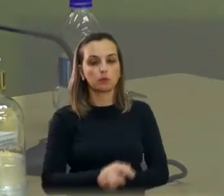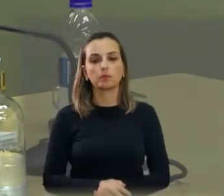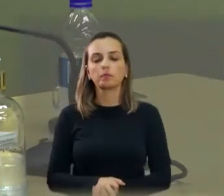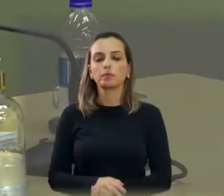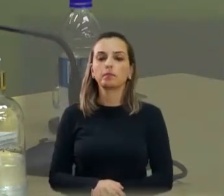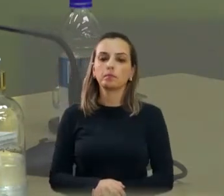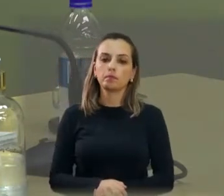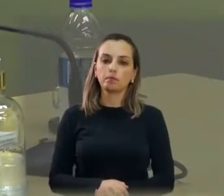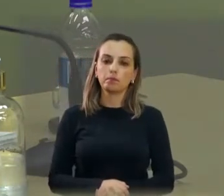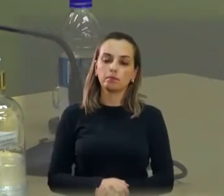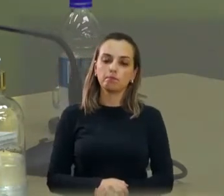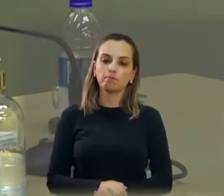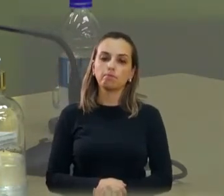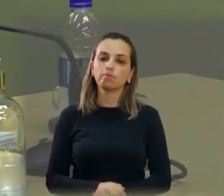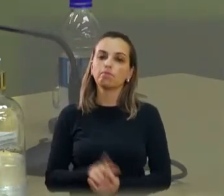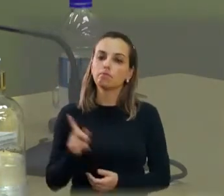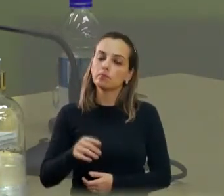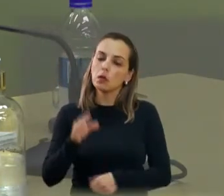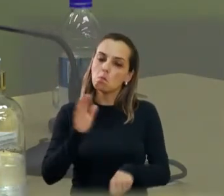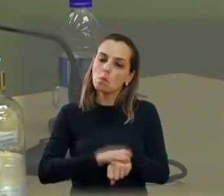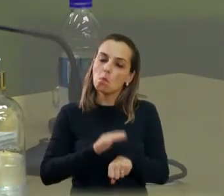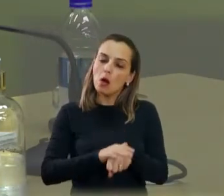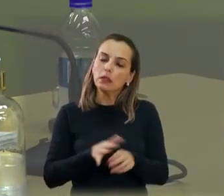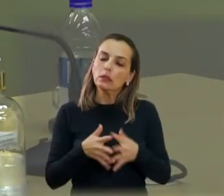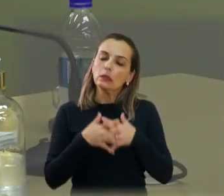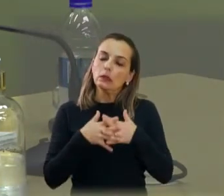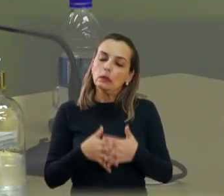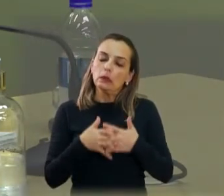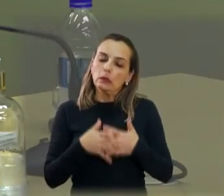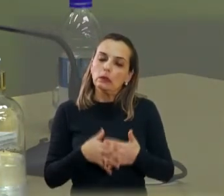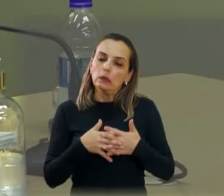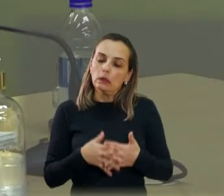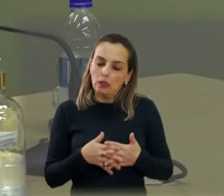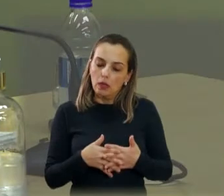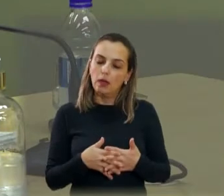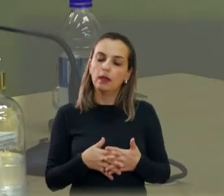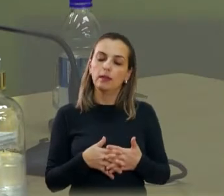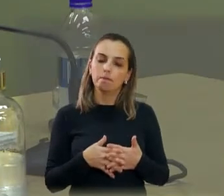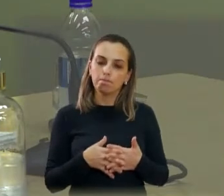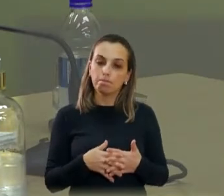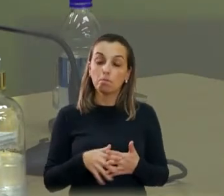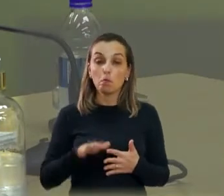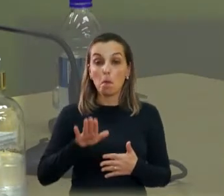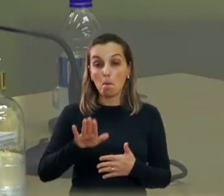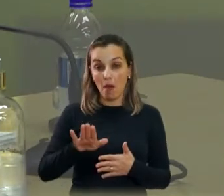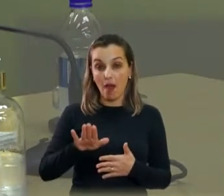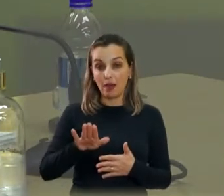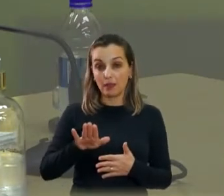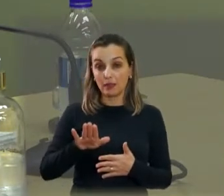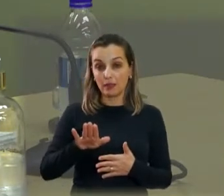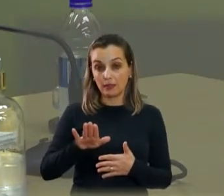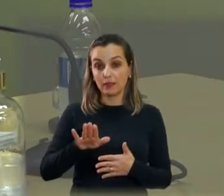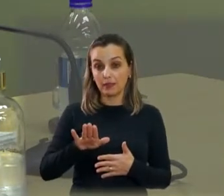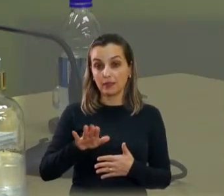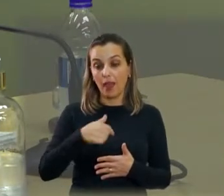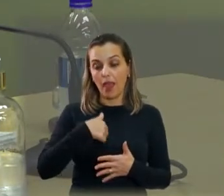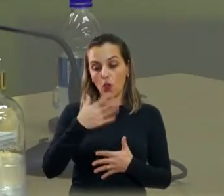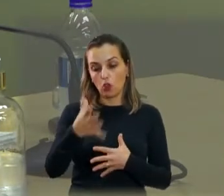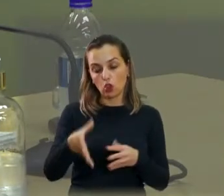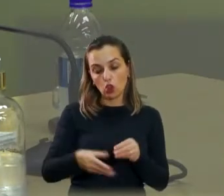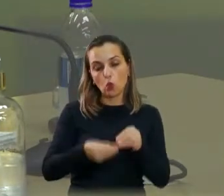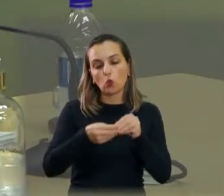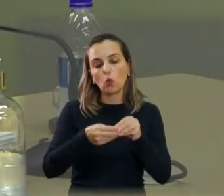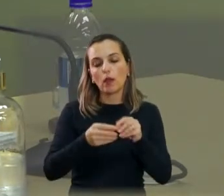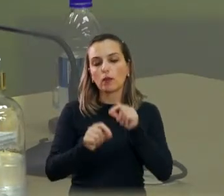Penso que a gente está vivendo um momento muito delicado, né? Mas eu não posso concluir minha fala, que já estou